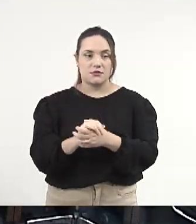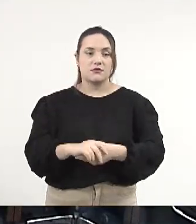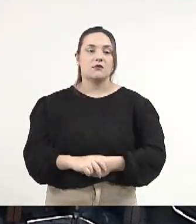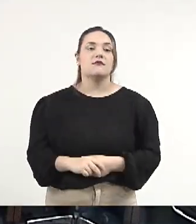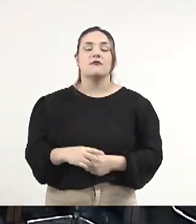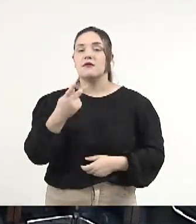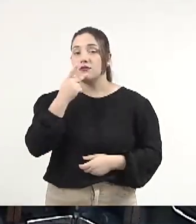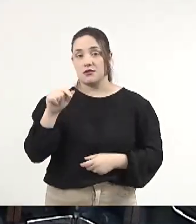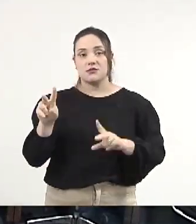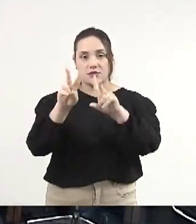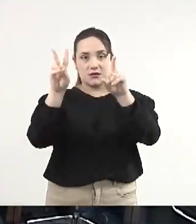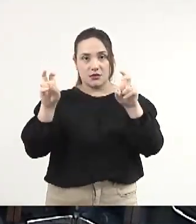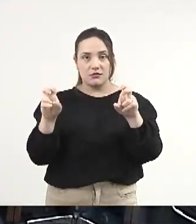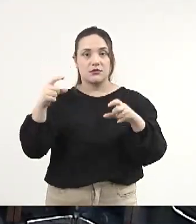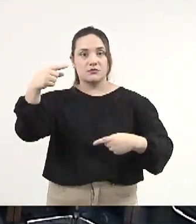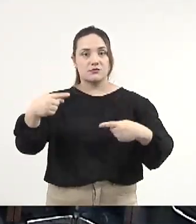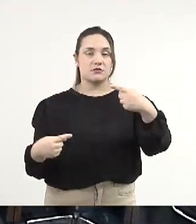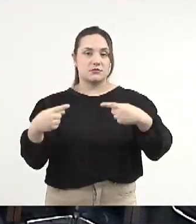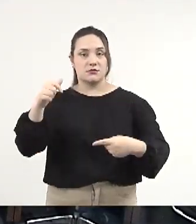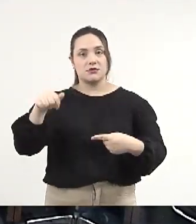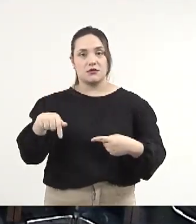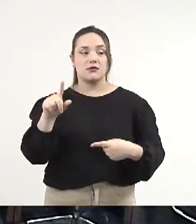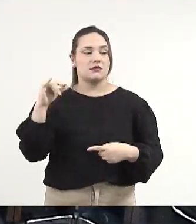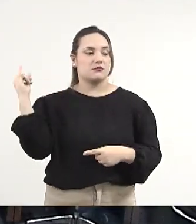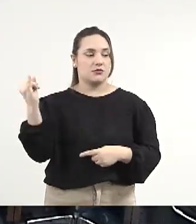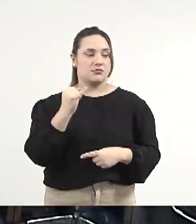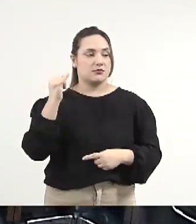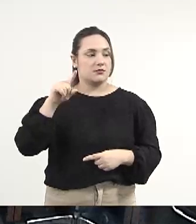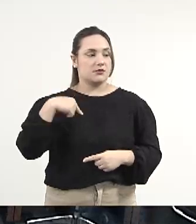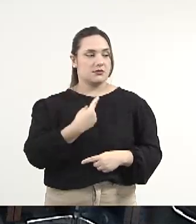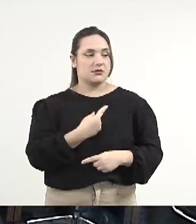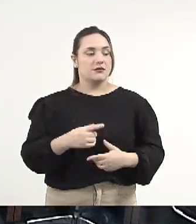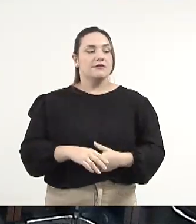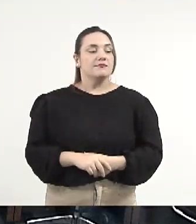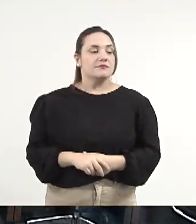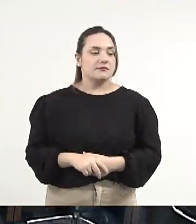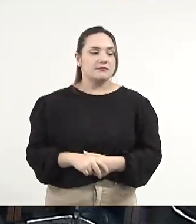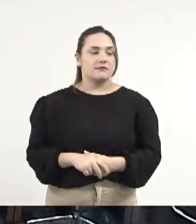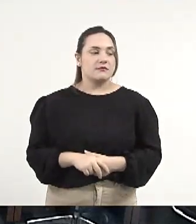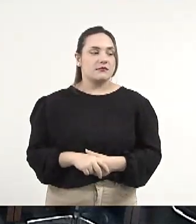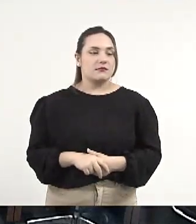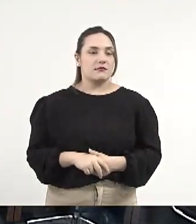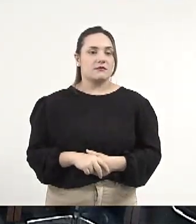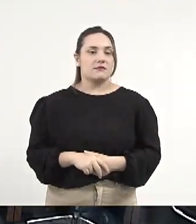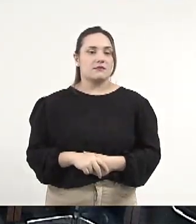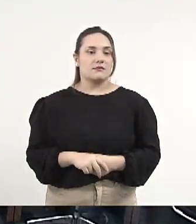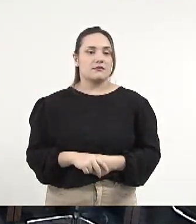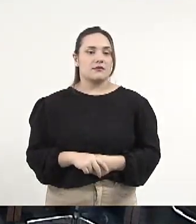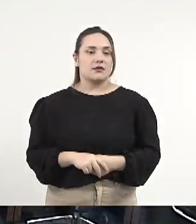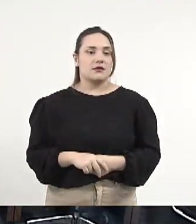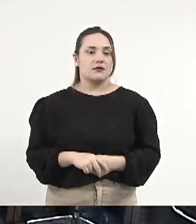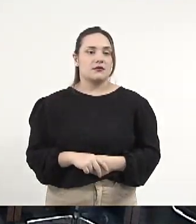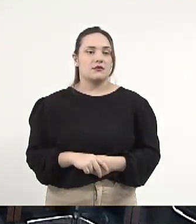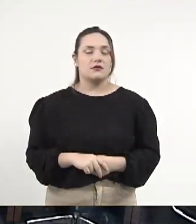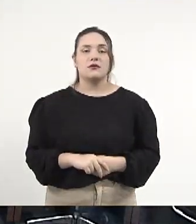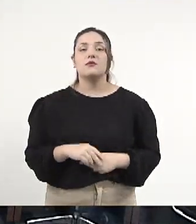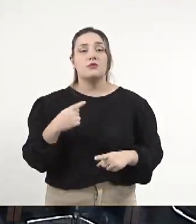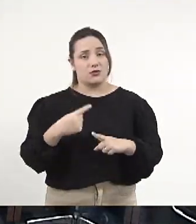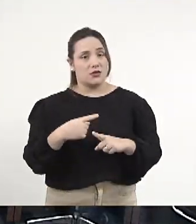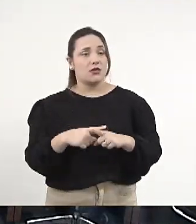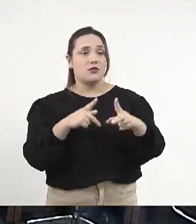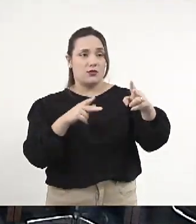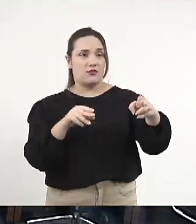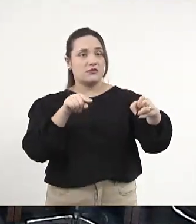trazer esse assunto da discussão a esta casa. Isso é importante para nós. Mesmo porque, assim como Vossa Excelência, eu também tenho ajudado